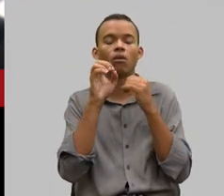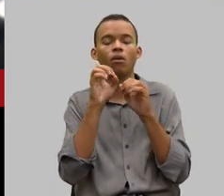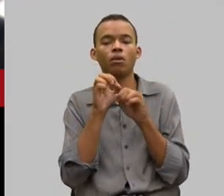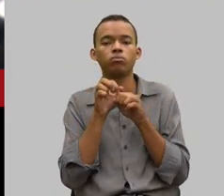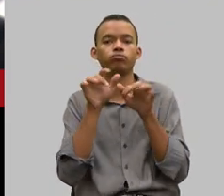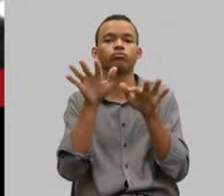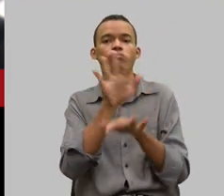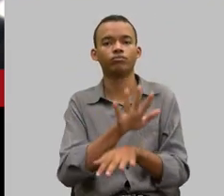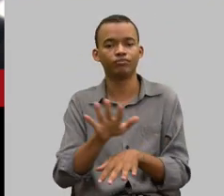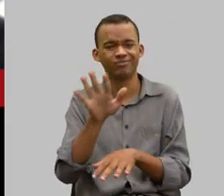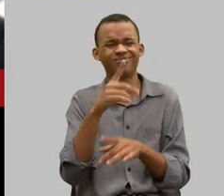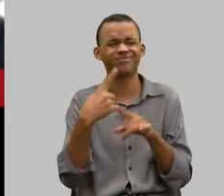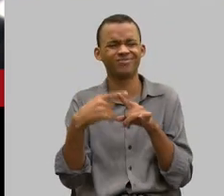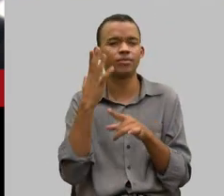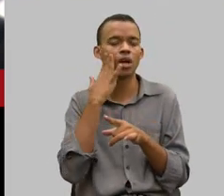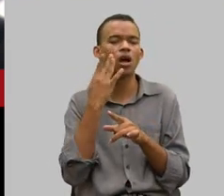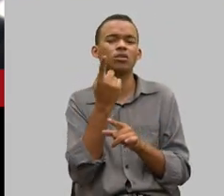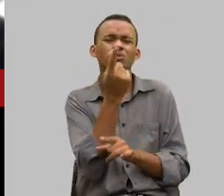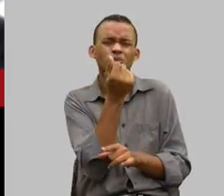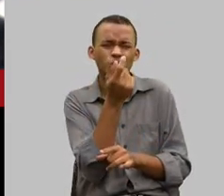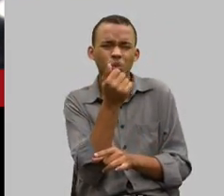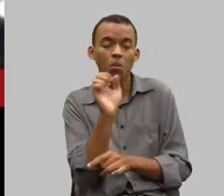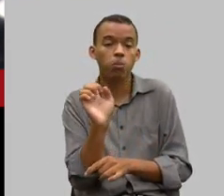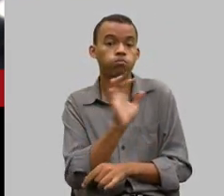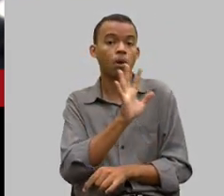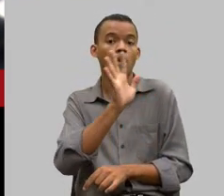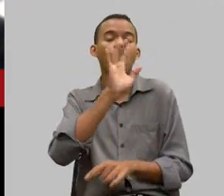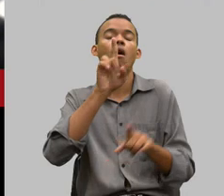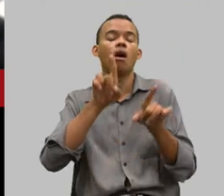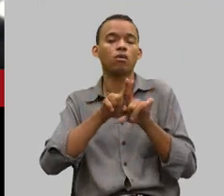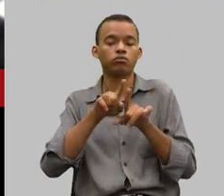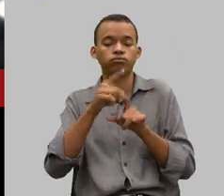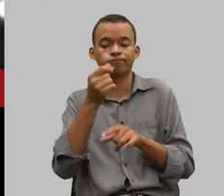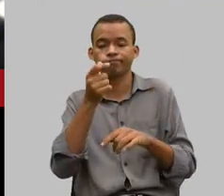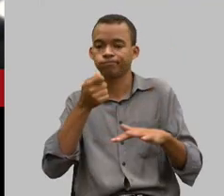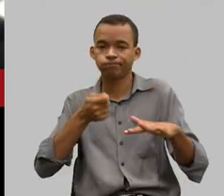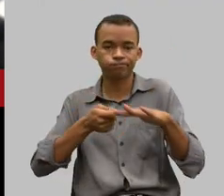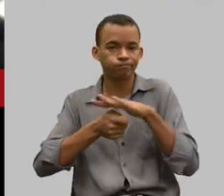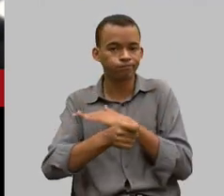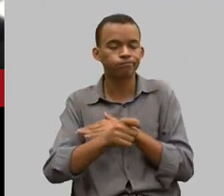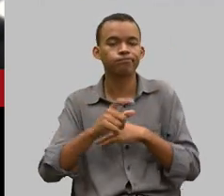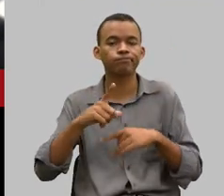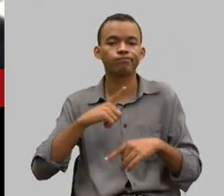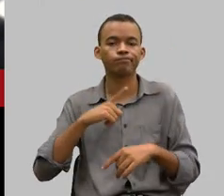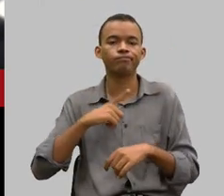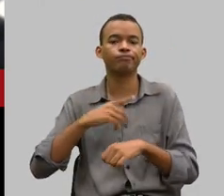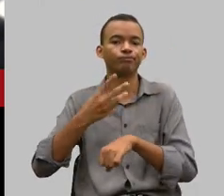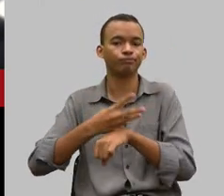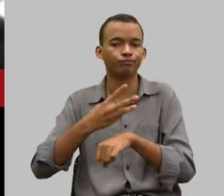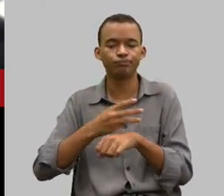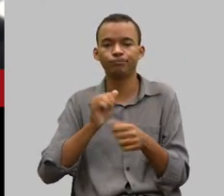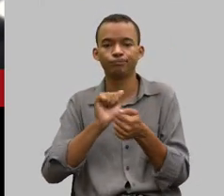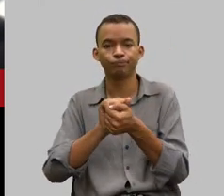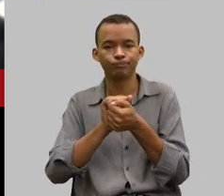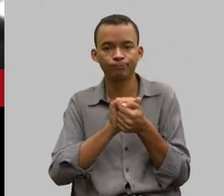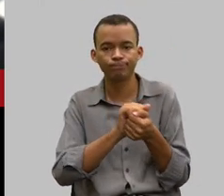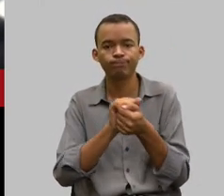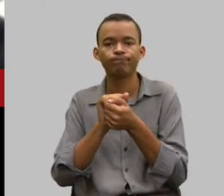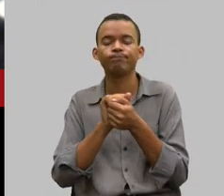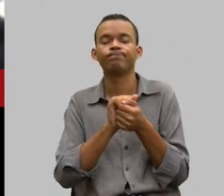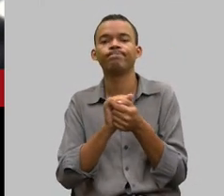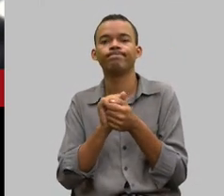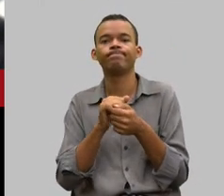dinheiro é muito emprego direto é muito investimento dos terceiros em volta então Eh é